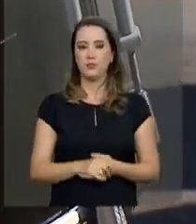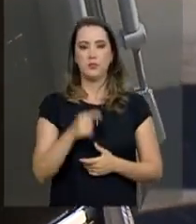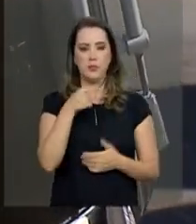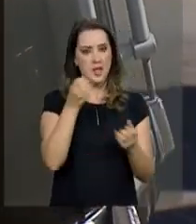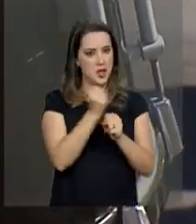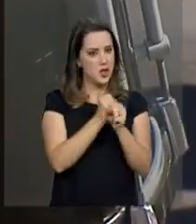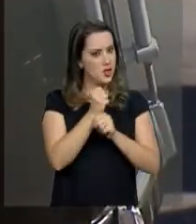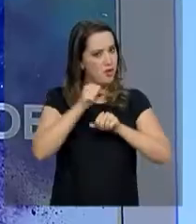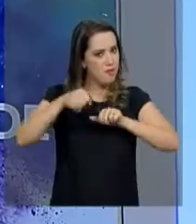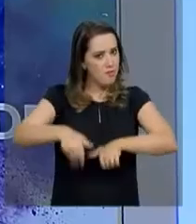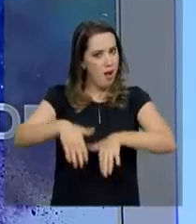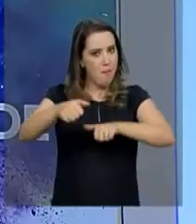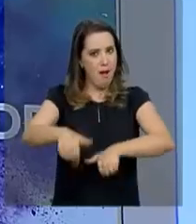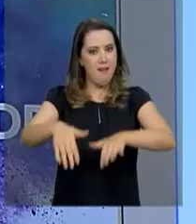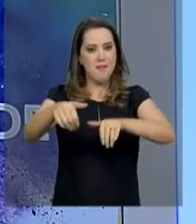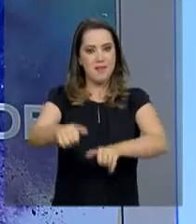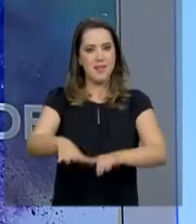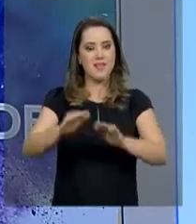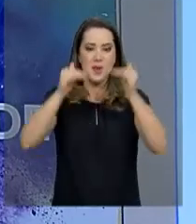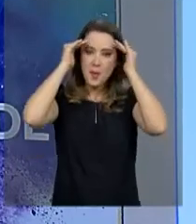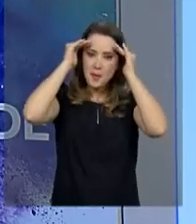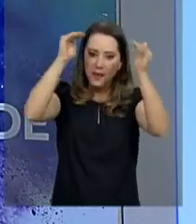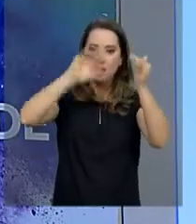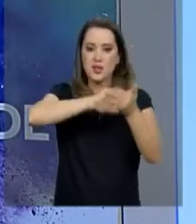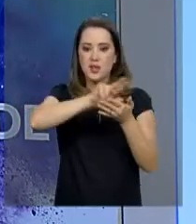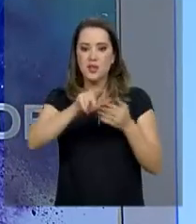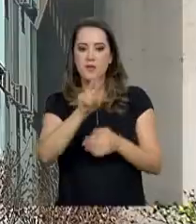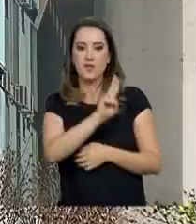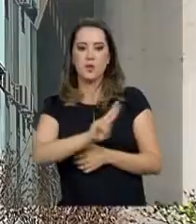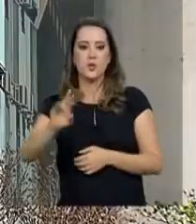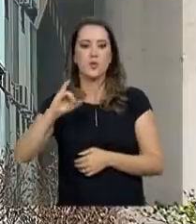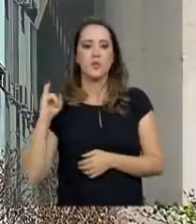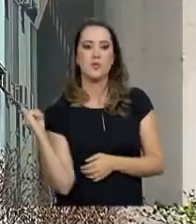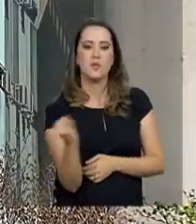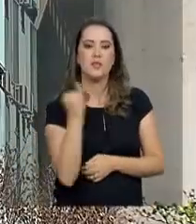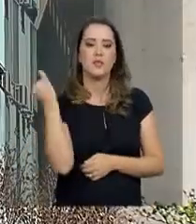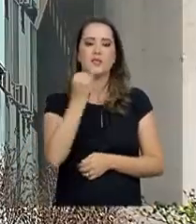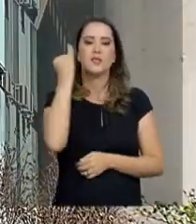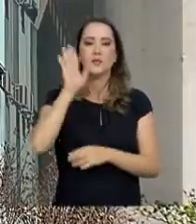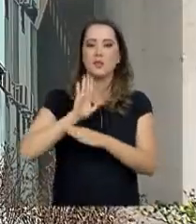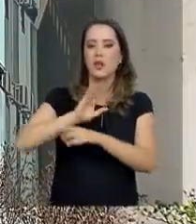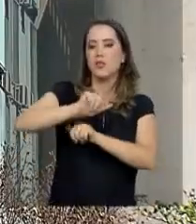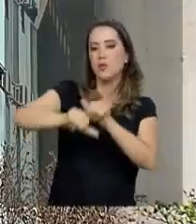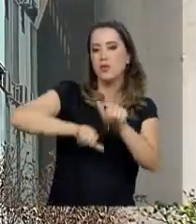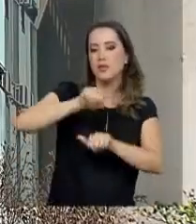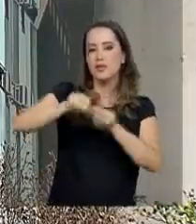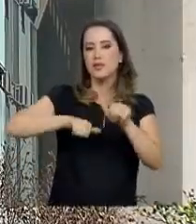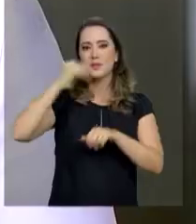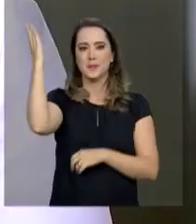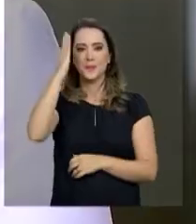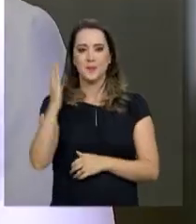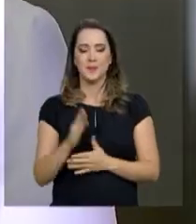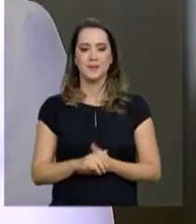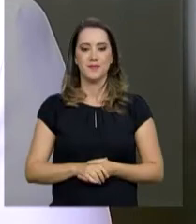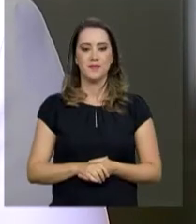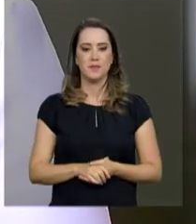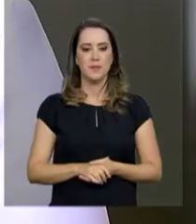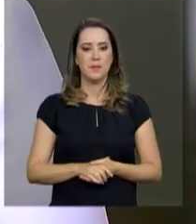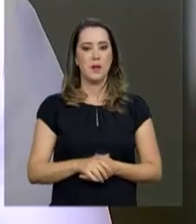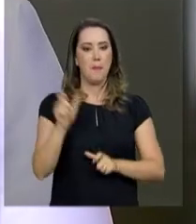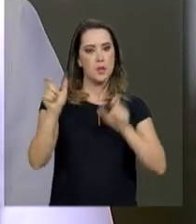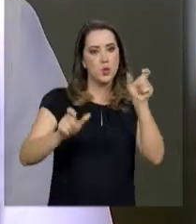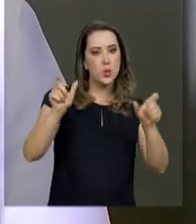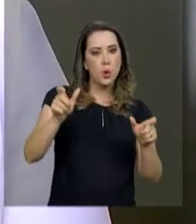capital do país vai homenagear grandes nomes que ajudaram a transformar o brasil são 16